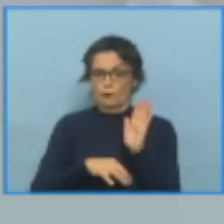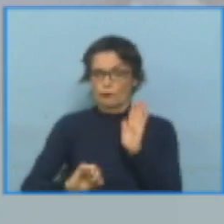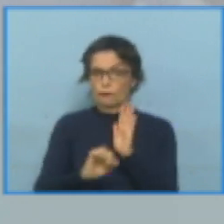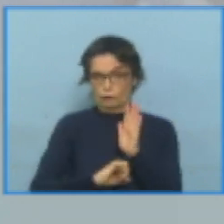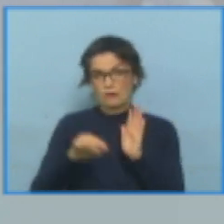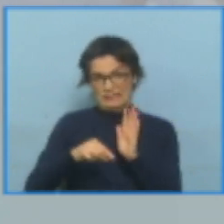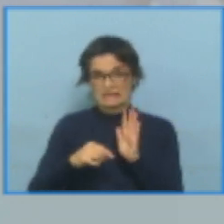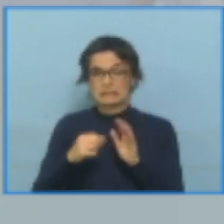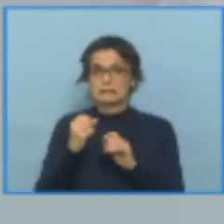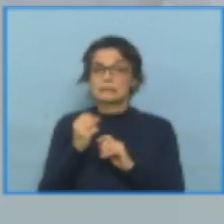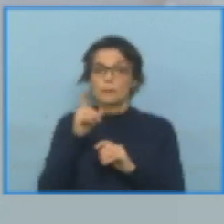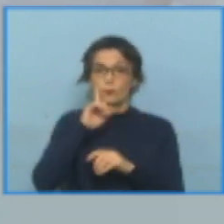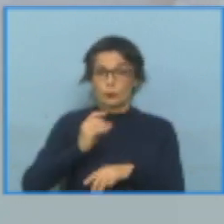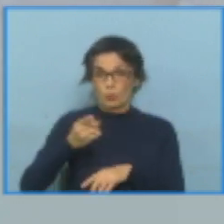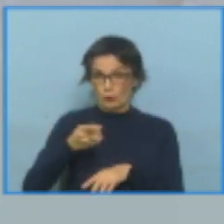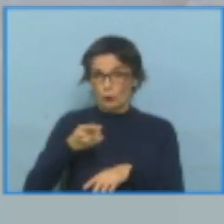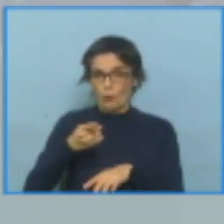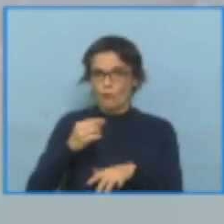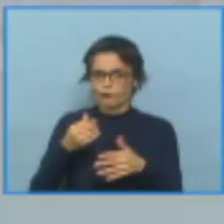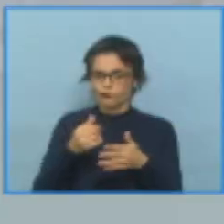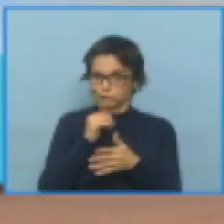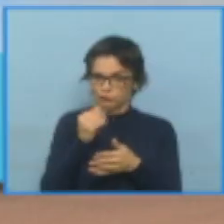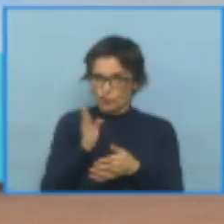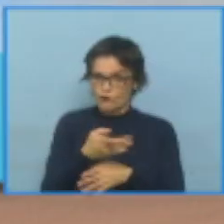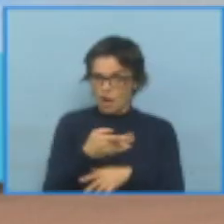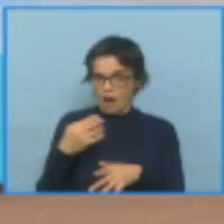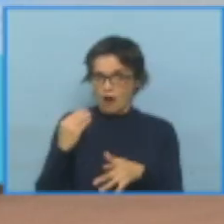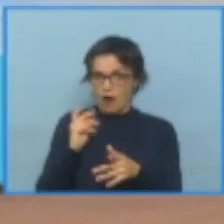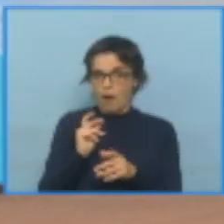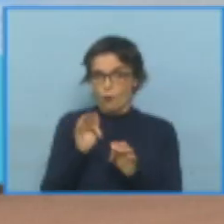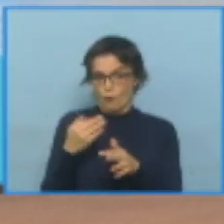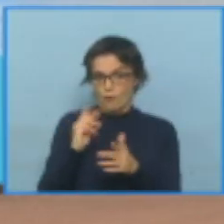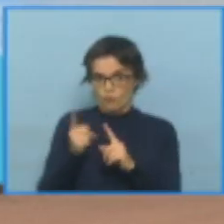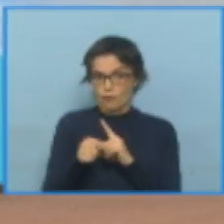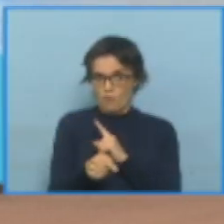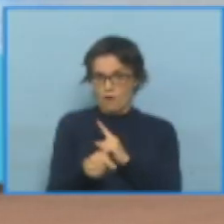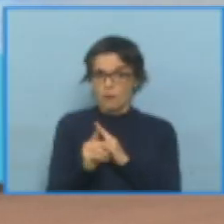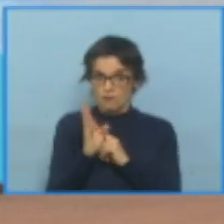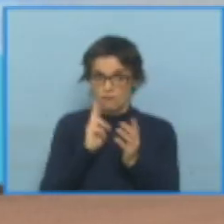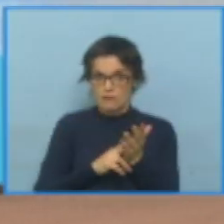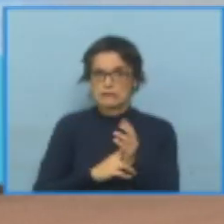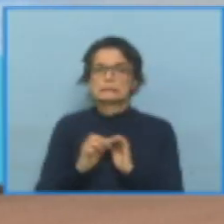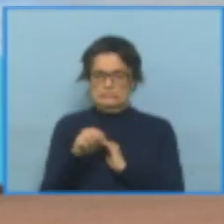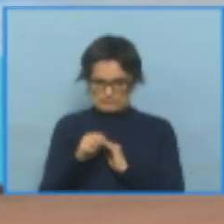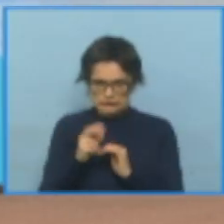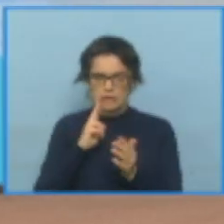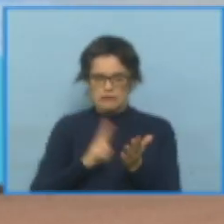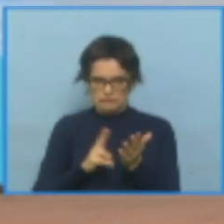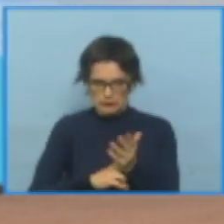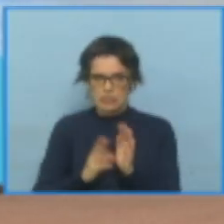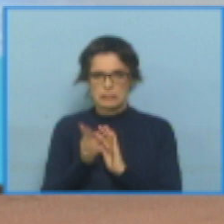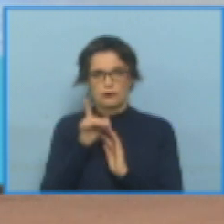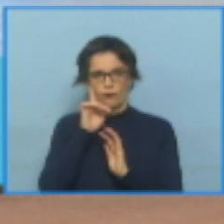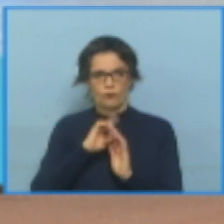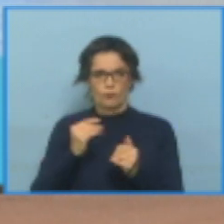9 vítimas mortais da violência doméstica. É verdade, o ano não está a começar nada bem. São 9 mulheres assassinadas num contexto